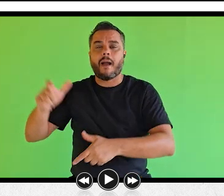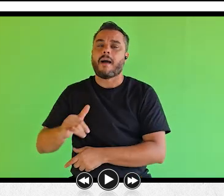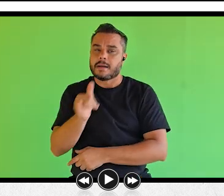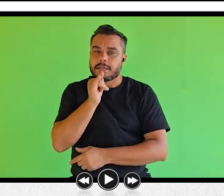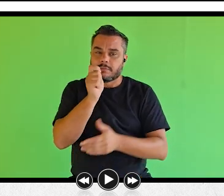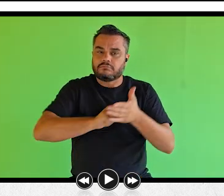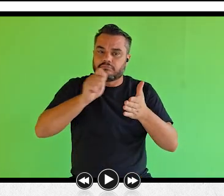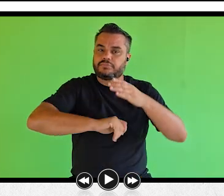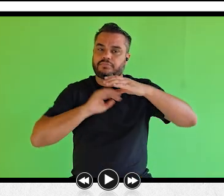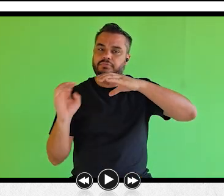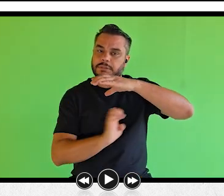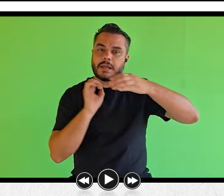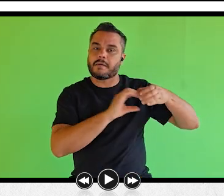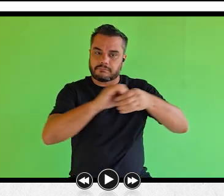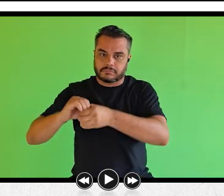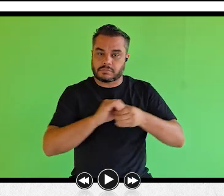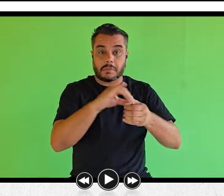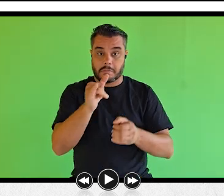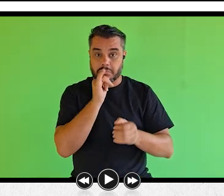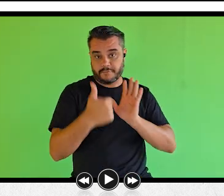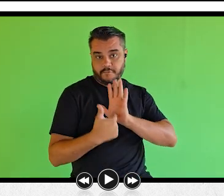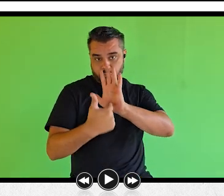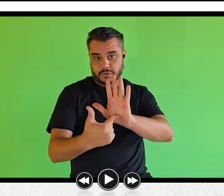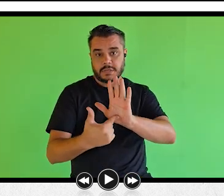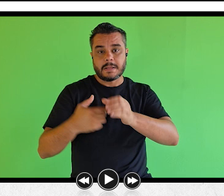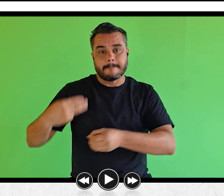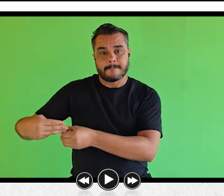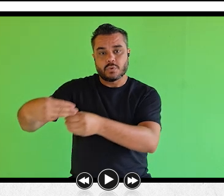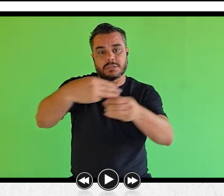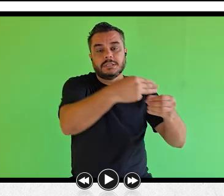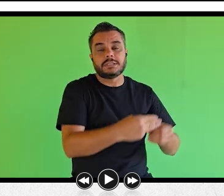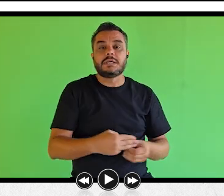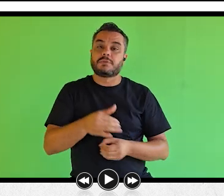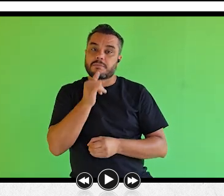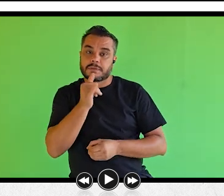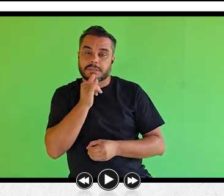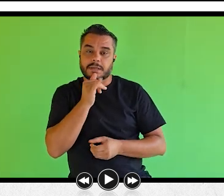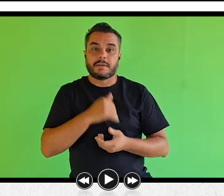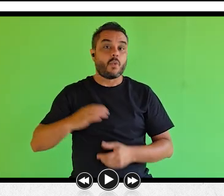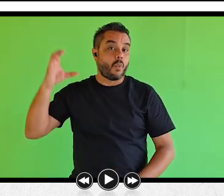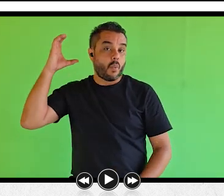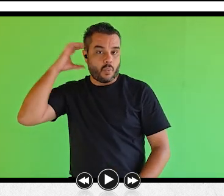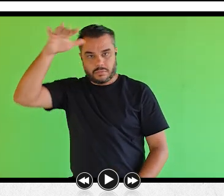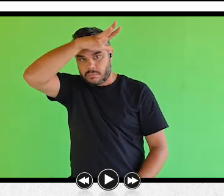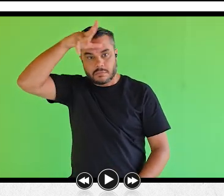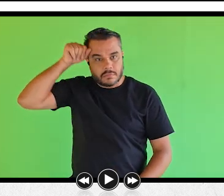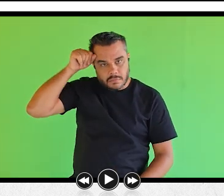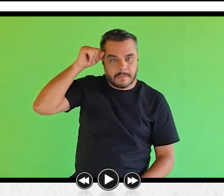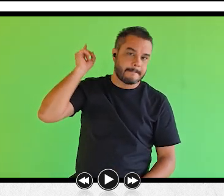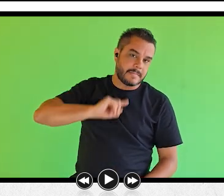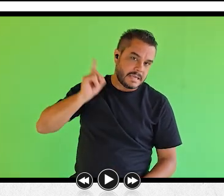têm essa contratação, né? Cuiabá, Mato Grosso, Itaúna, Minas Gerais, Jacobina, Bahia, Maracaí, São Paulo,